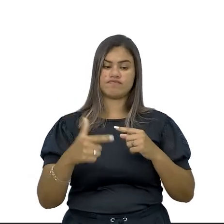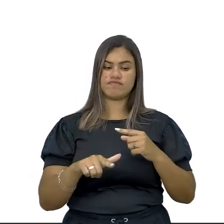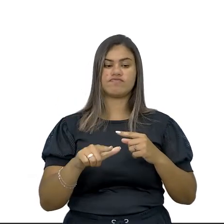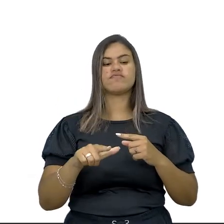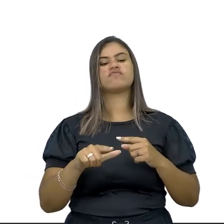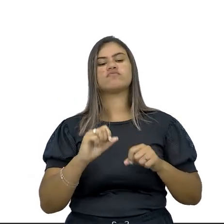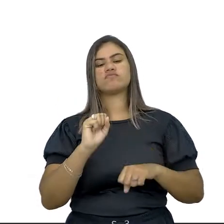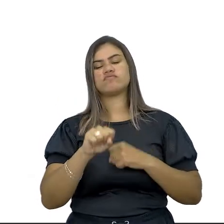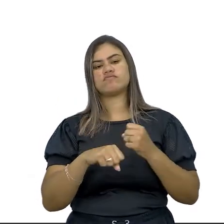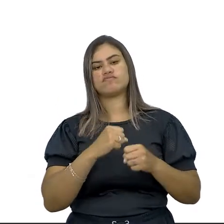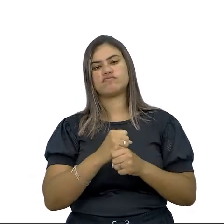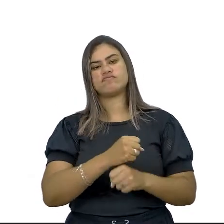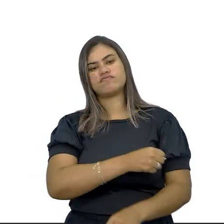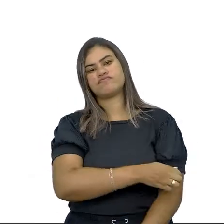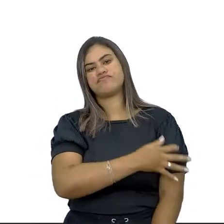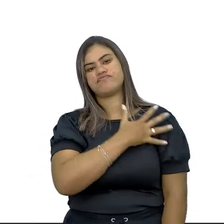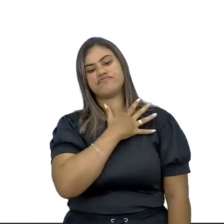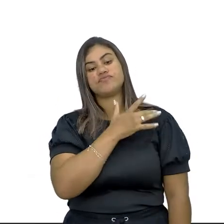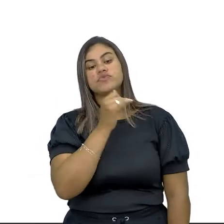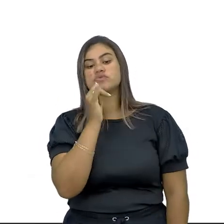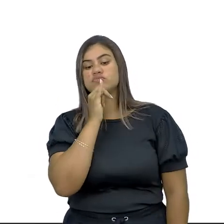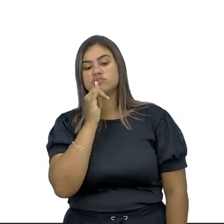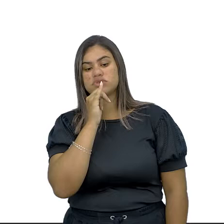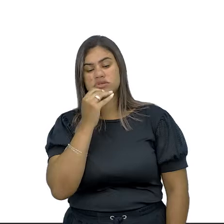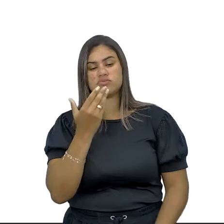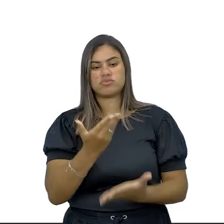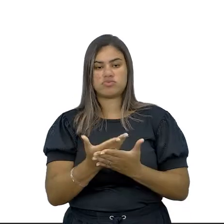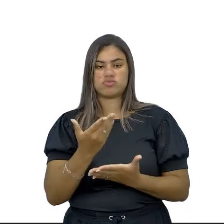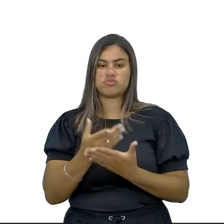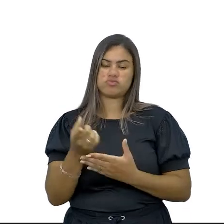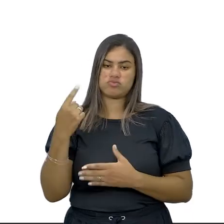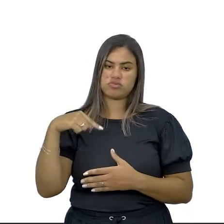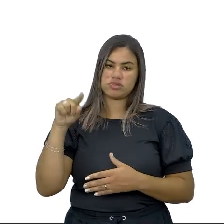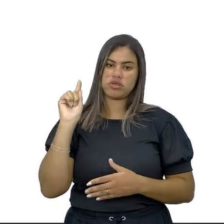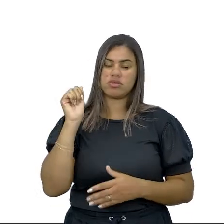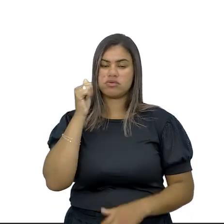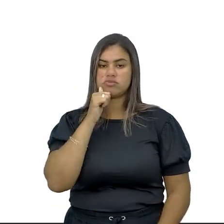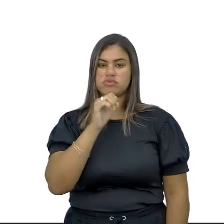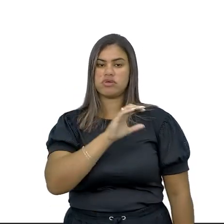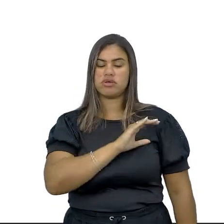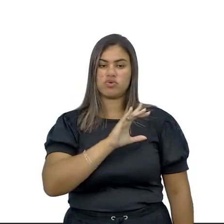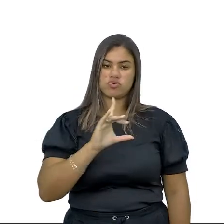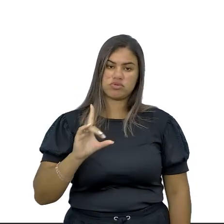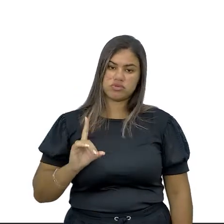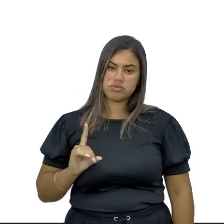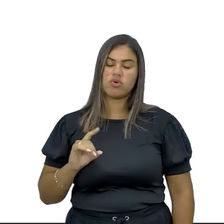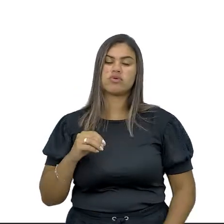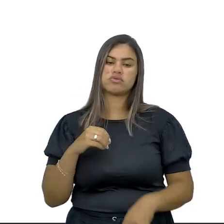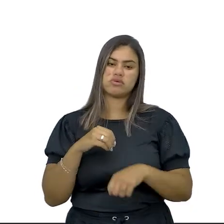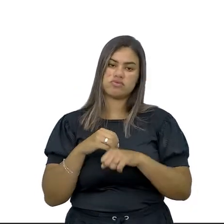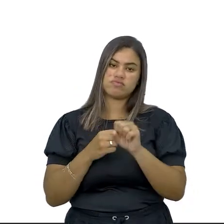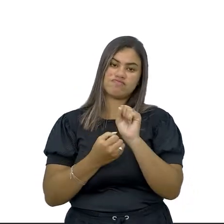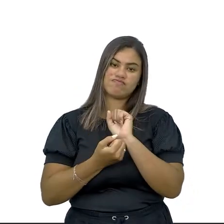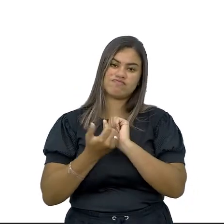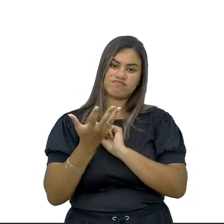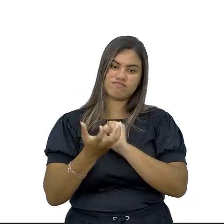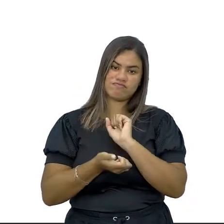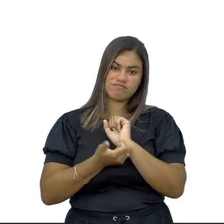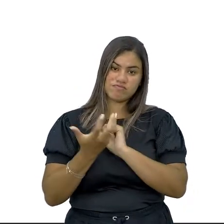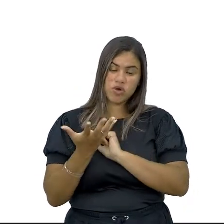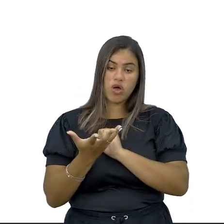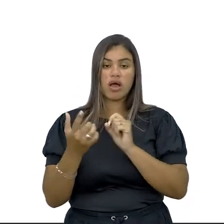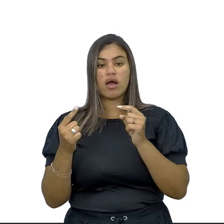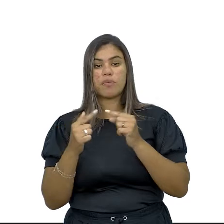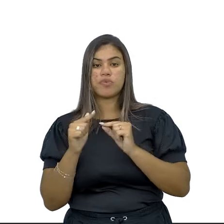ano série. Então, por exemplo, na formação passada, a nossa coordenadora Mariana deu alguns spoilers, né, do que seria trabalhado